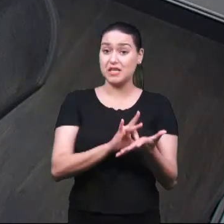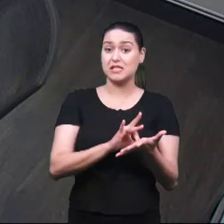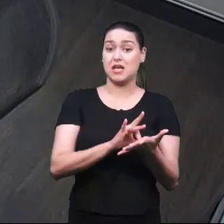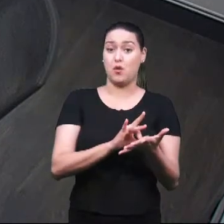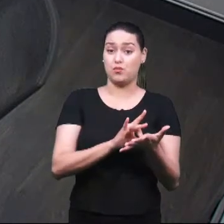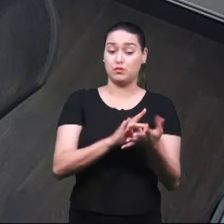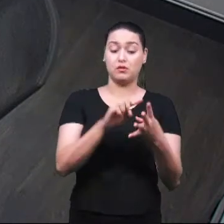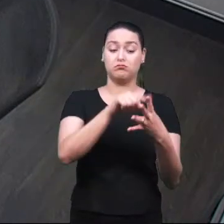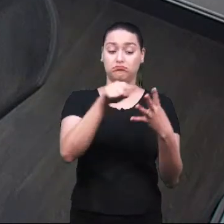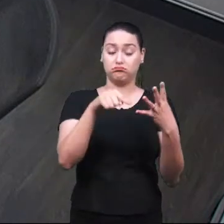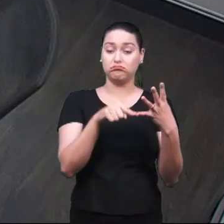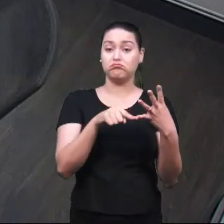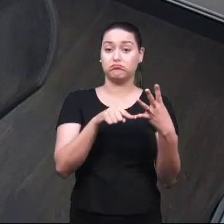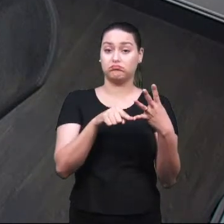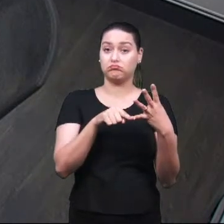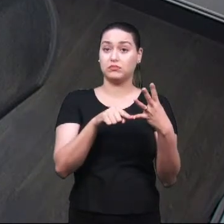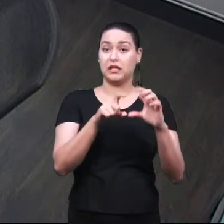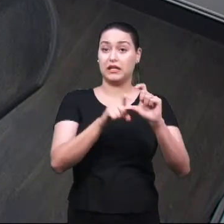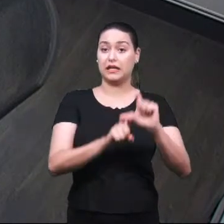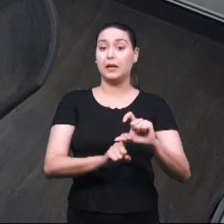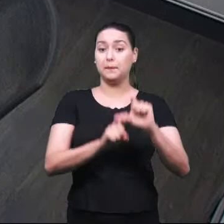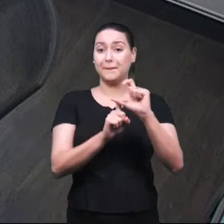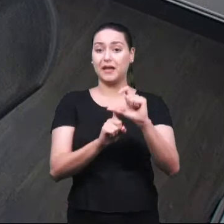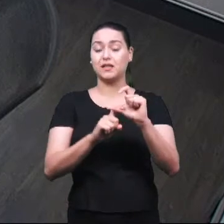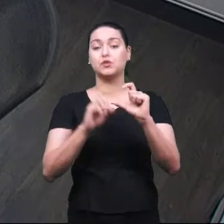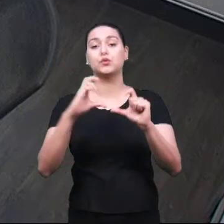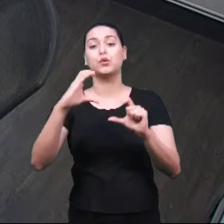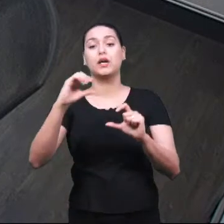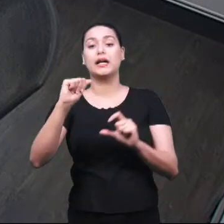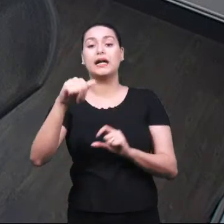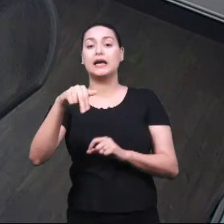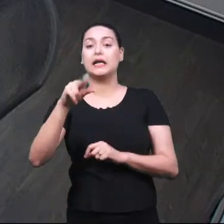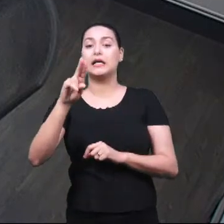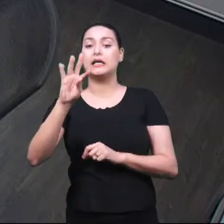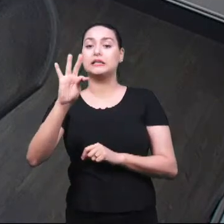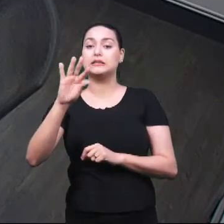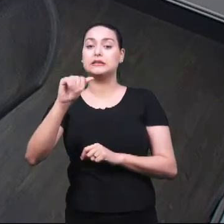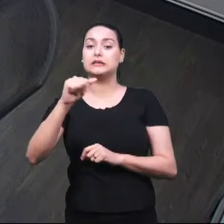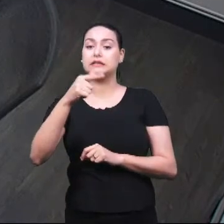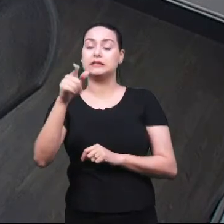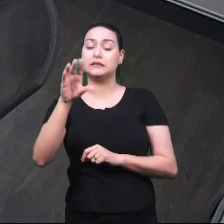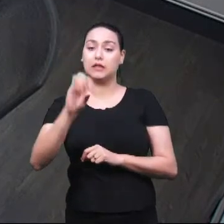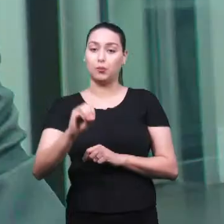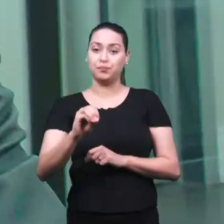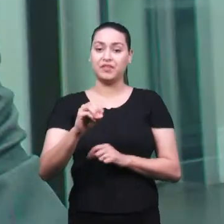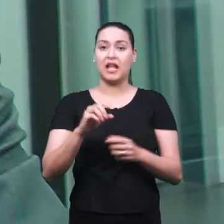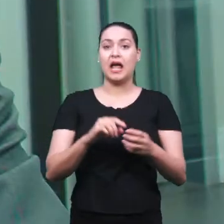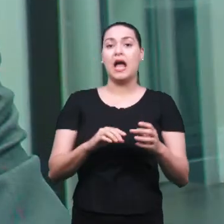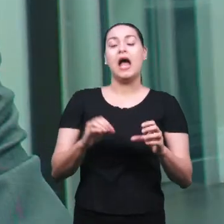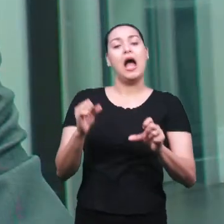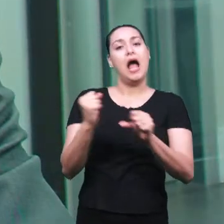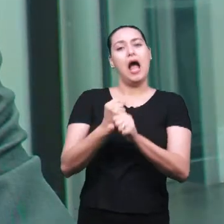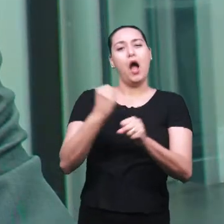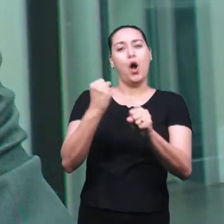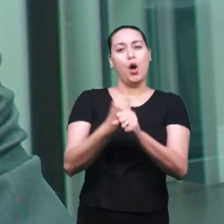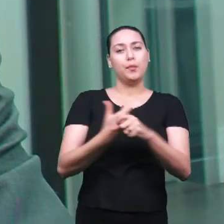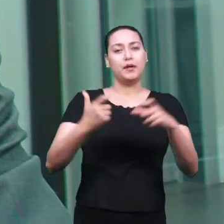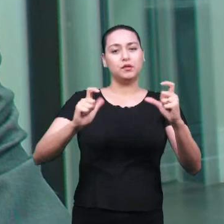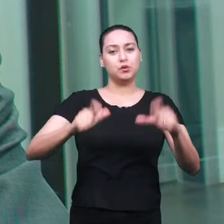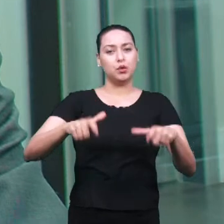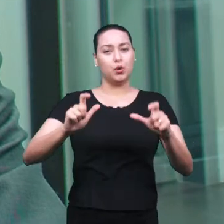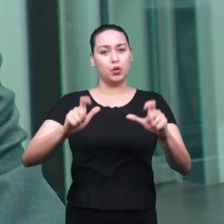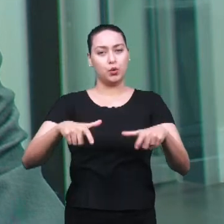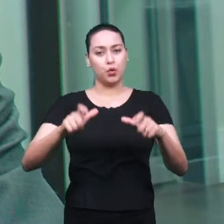do cantão. Onde a obra se estabeleceu? Em Friburgo, que é um cantão